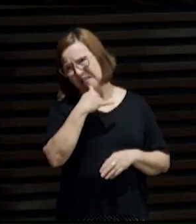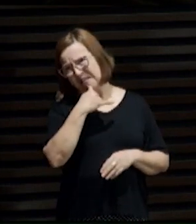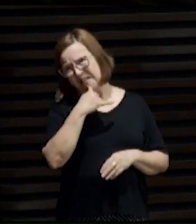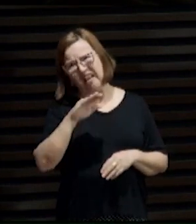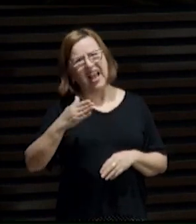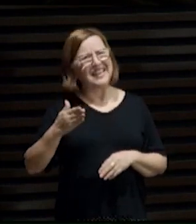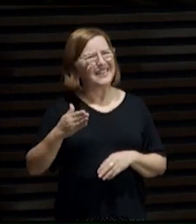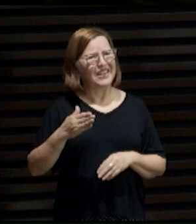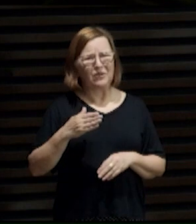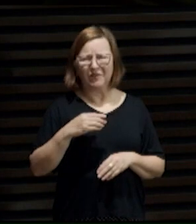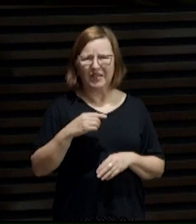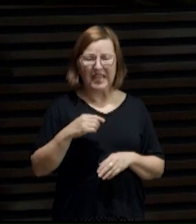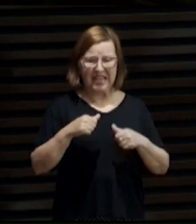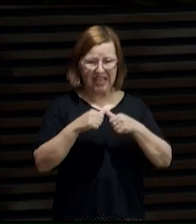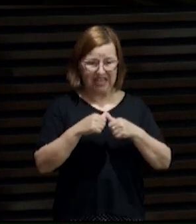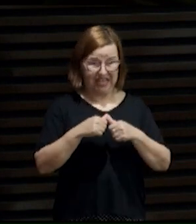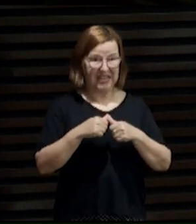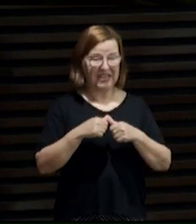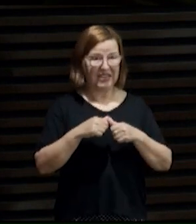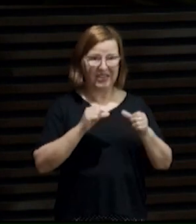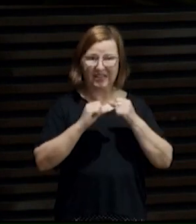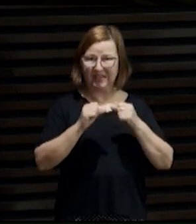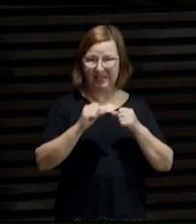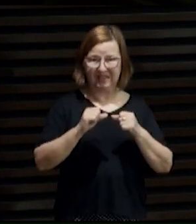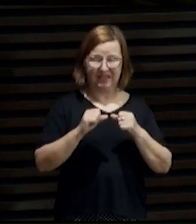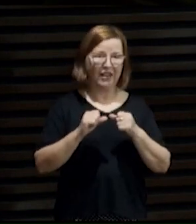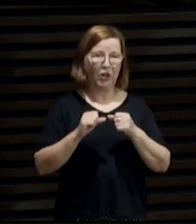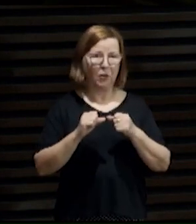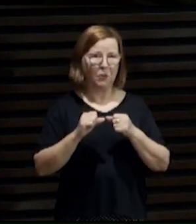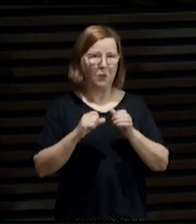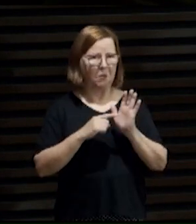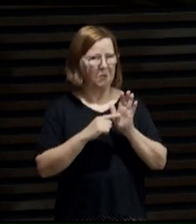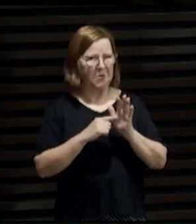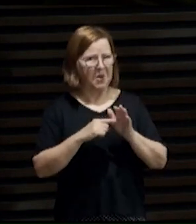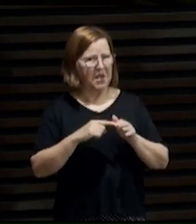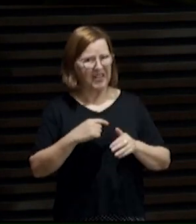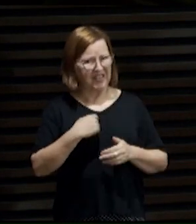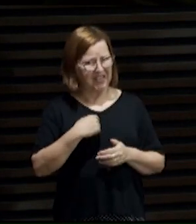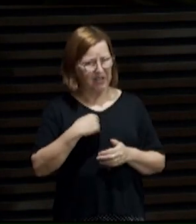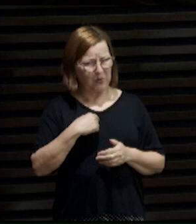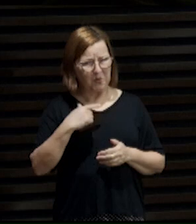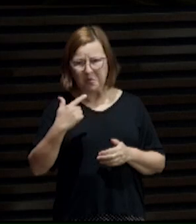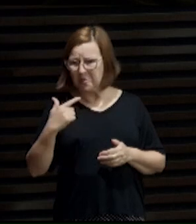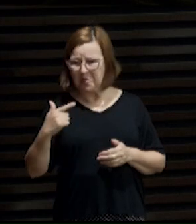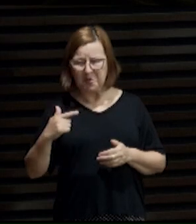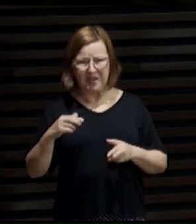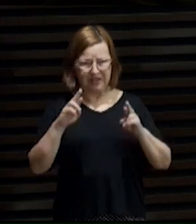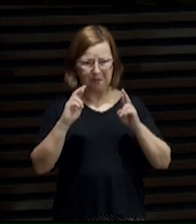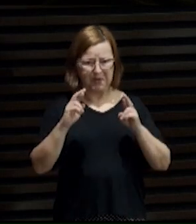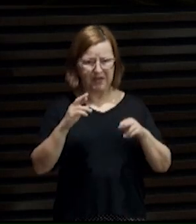casa. Não há esperança de bênção para a minha casa por ser viúva? Não, porque isso aqui é o sentido ordinário do